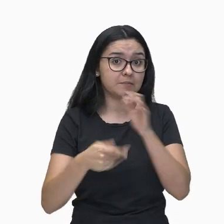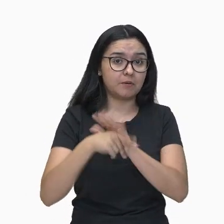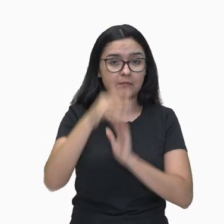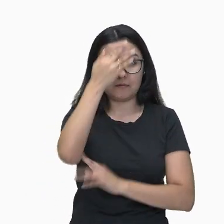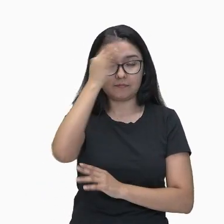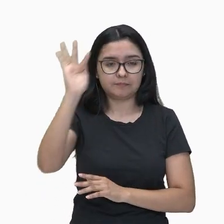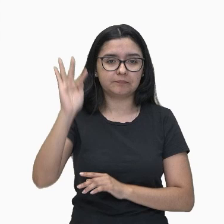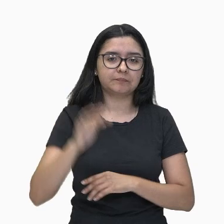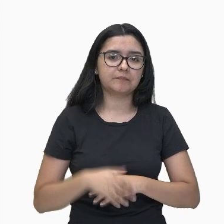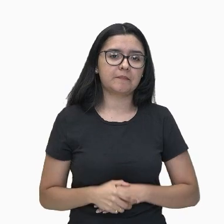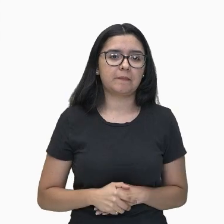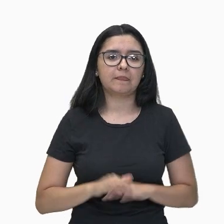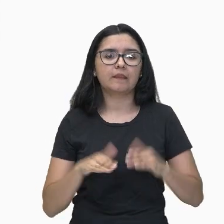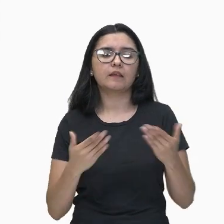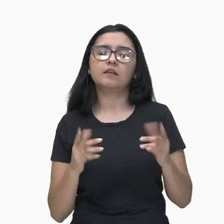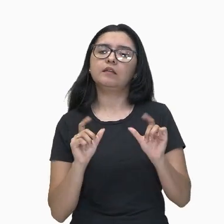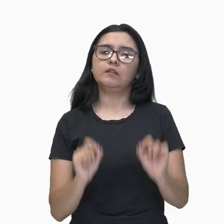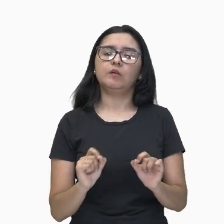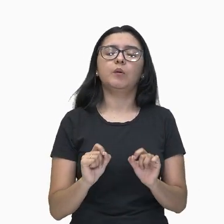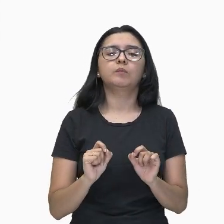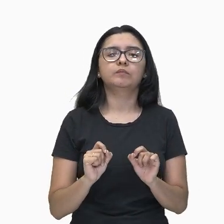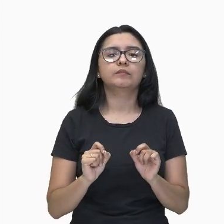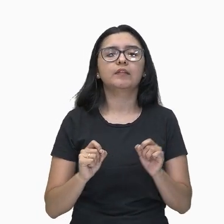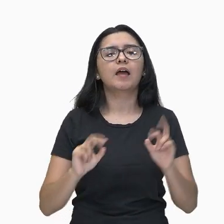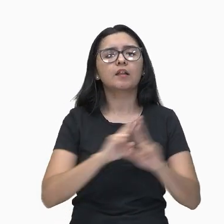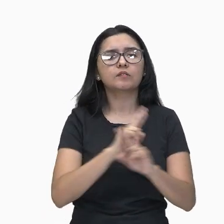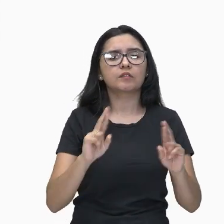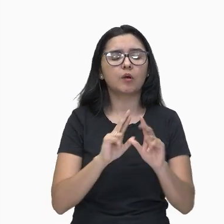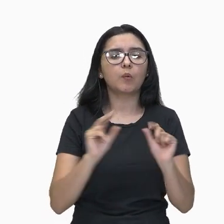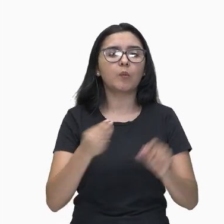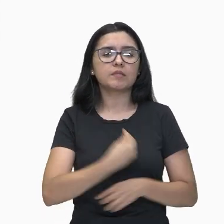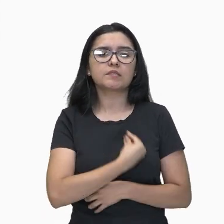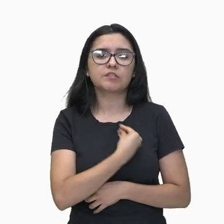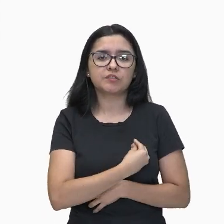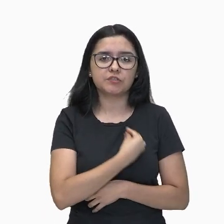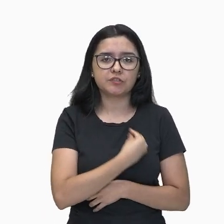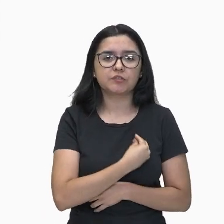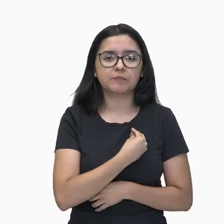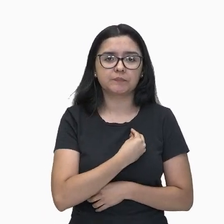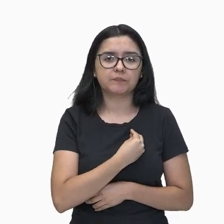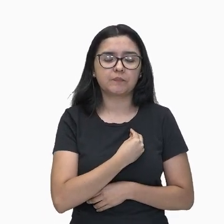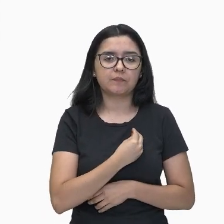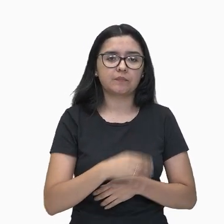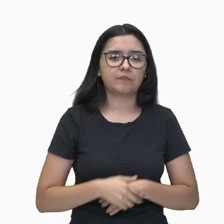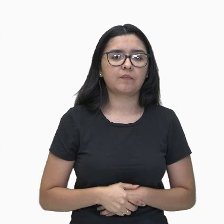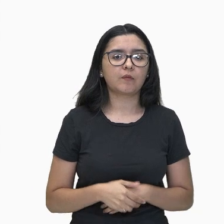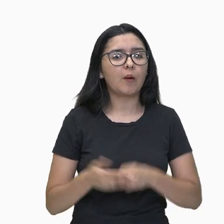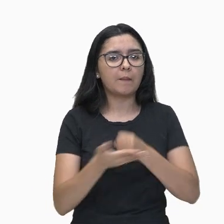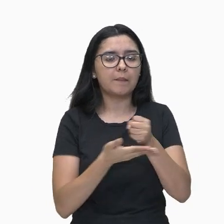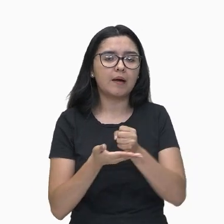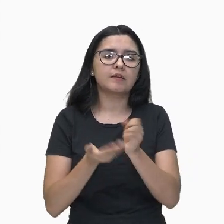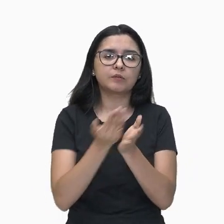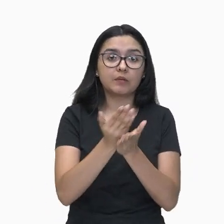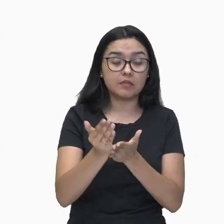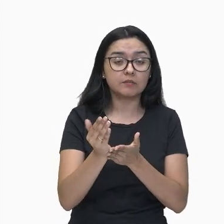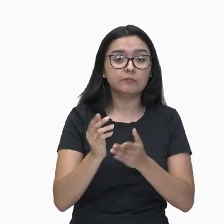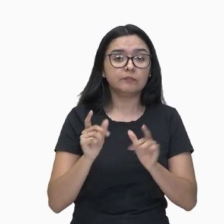ligado com o existir, com a natureza das coisas. Então, com a existência e com a essência da